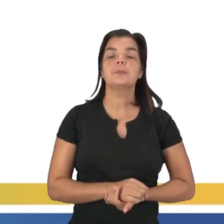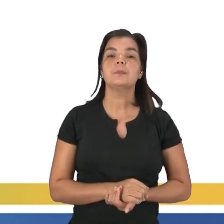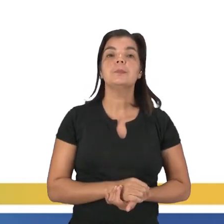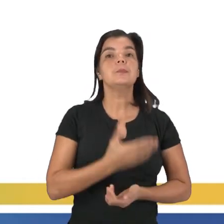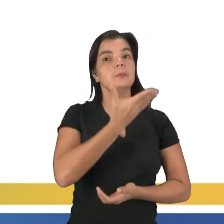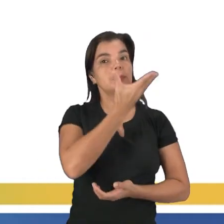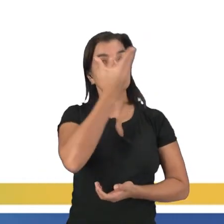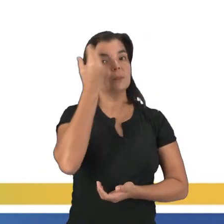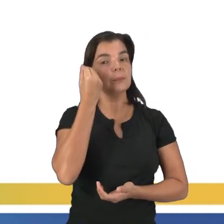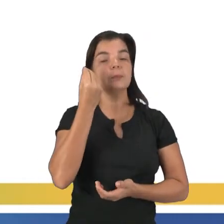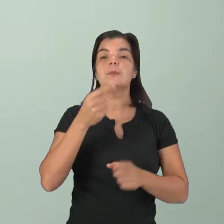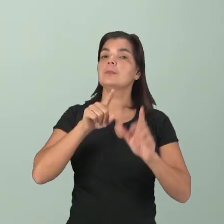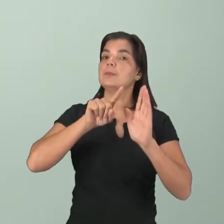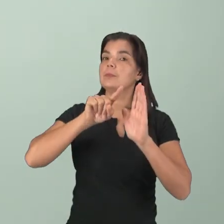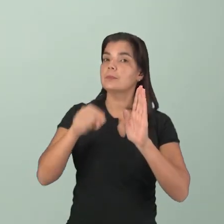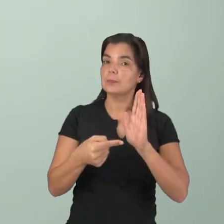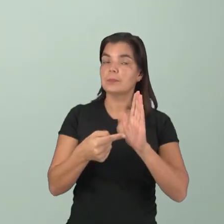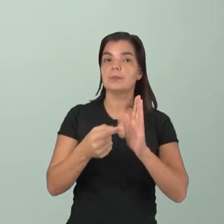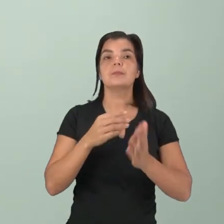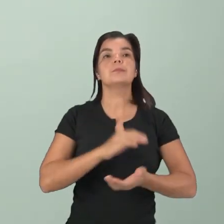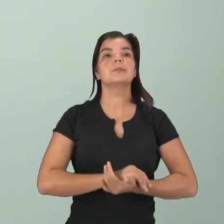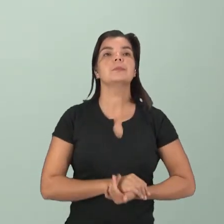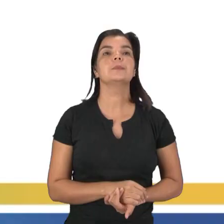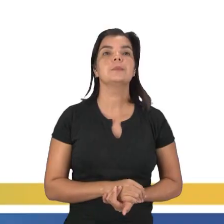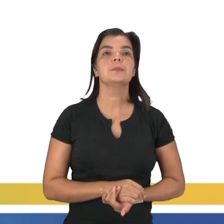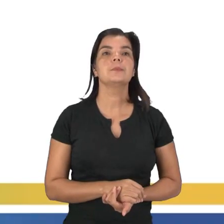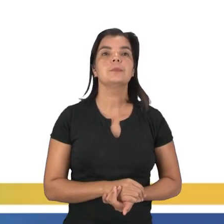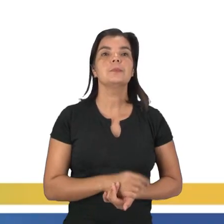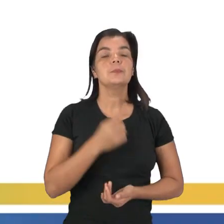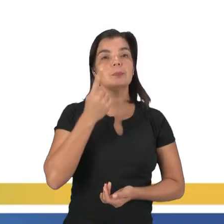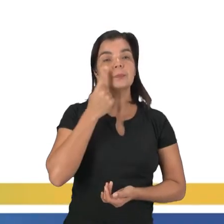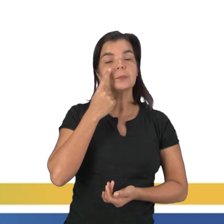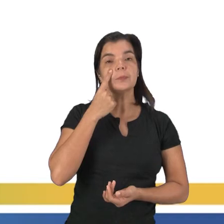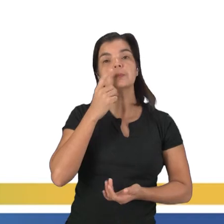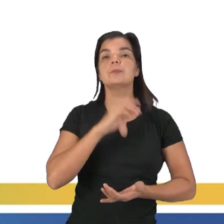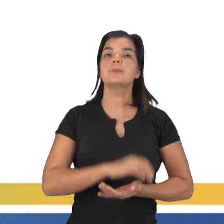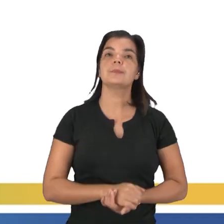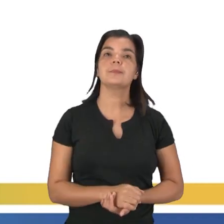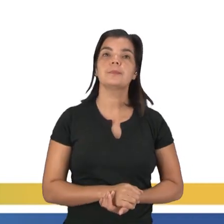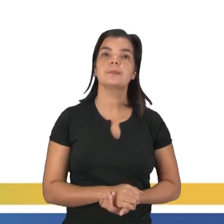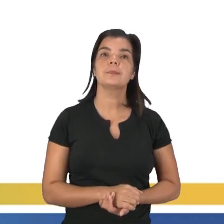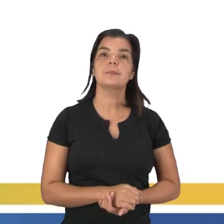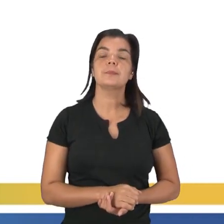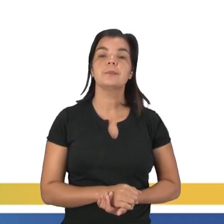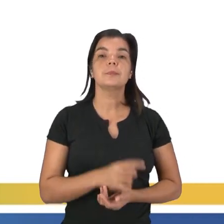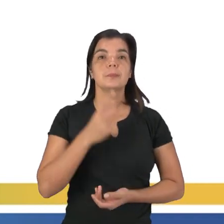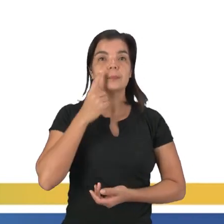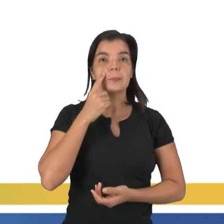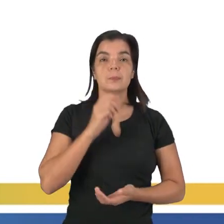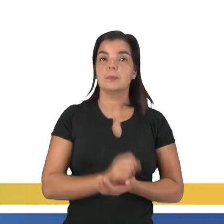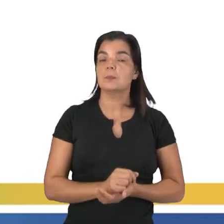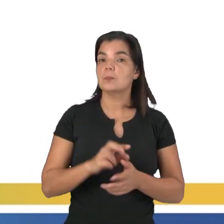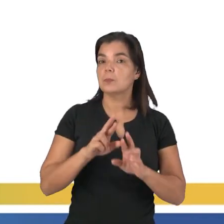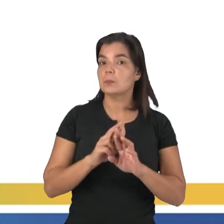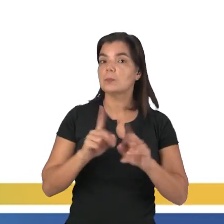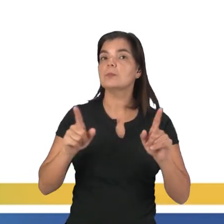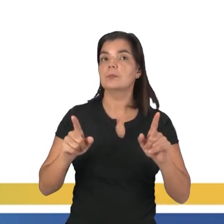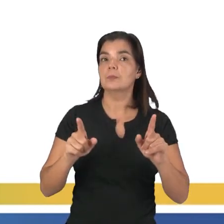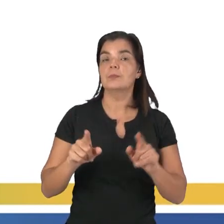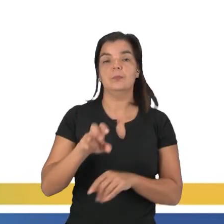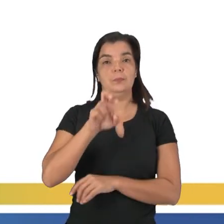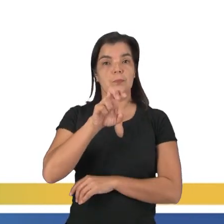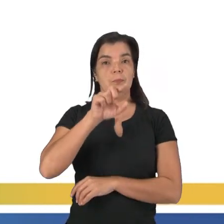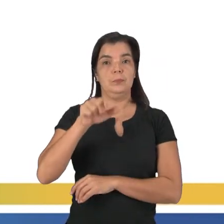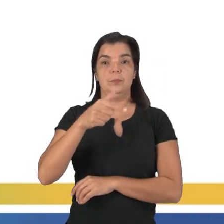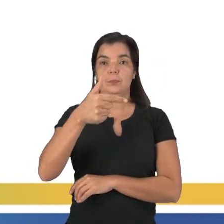sucessivamente. Em outras palavras, vírgula abaixo de vírgula. E nessa ocasião, vamos determinar a diferença